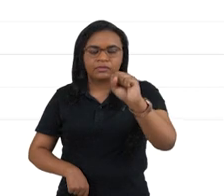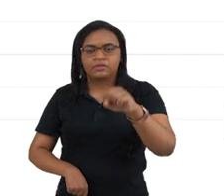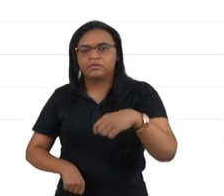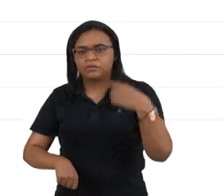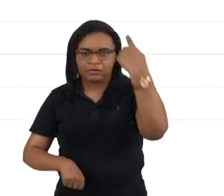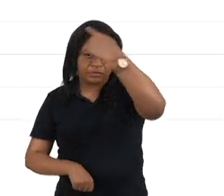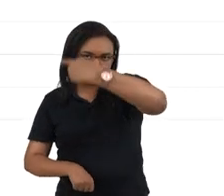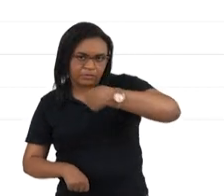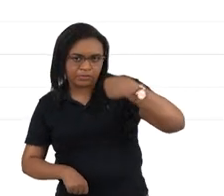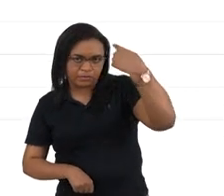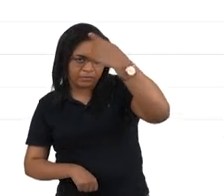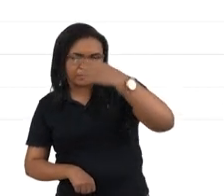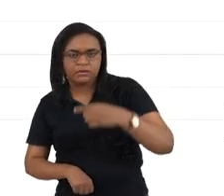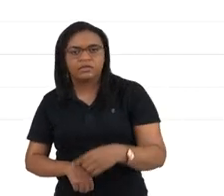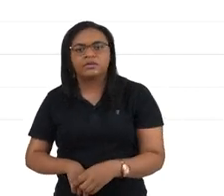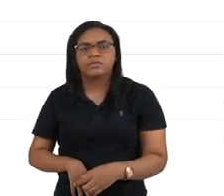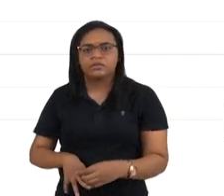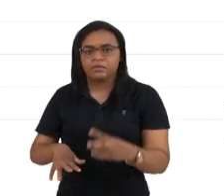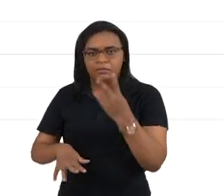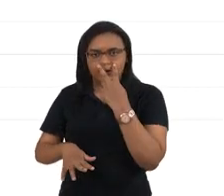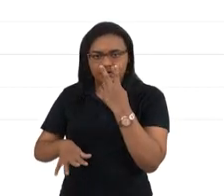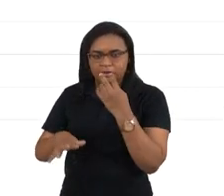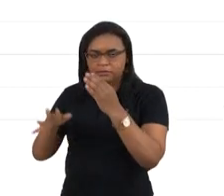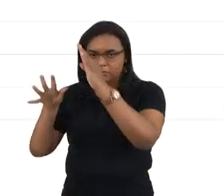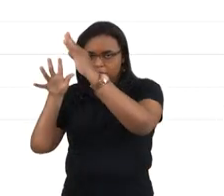Então, percebam, nós temos uma outra tabelinha aqui, ó.